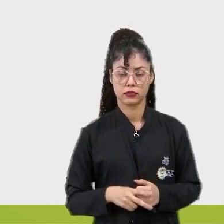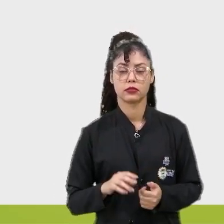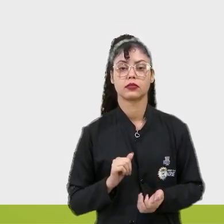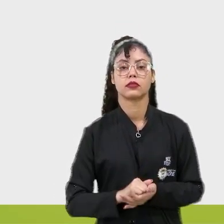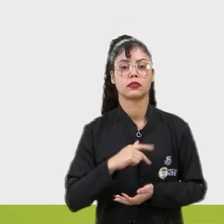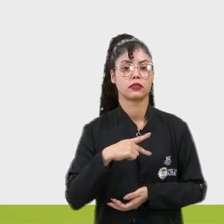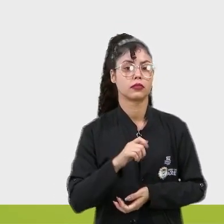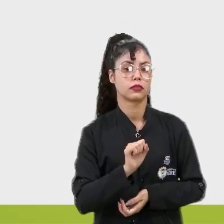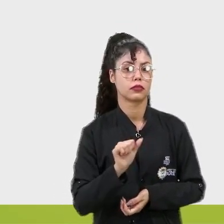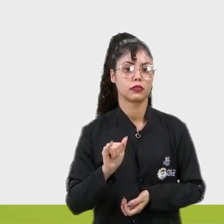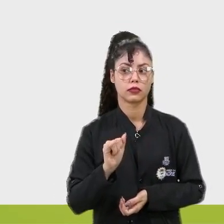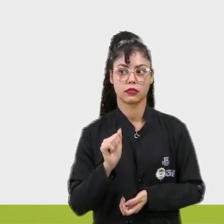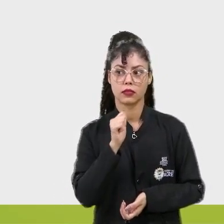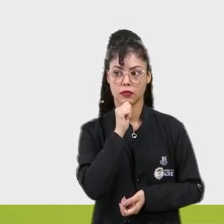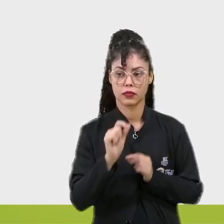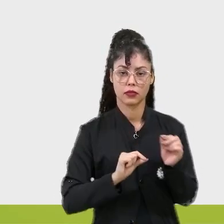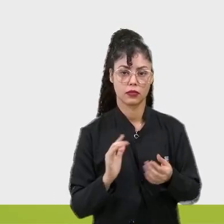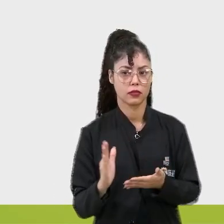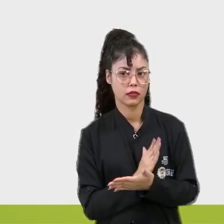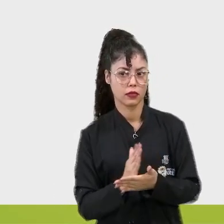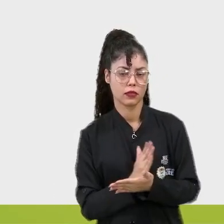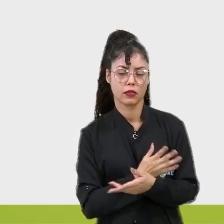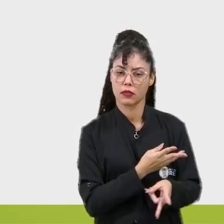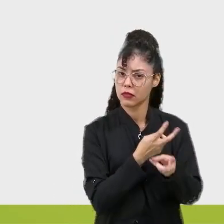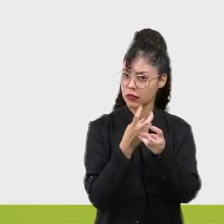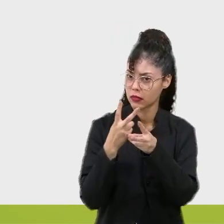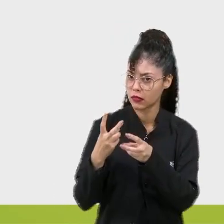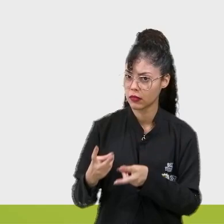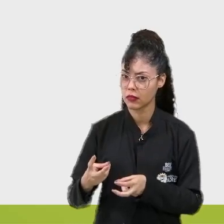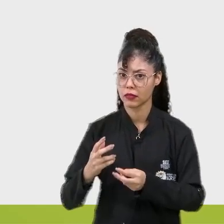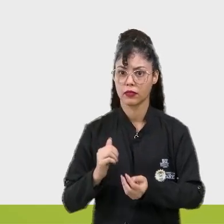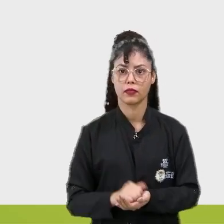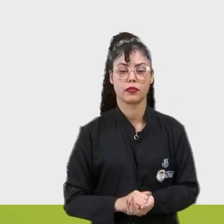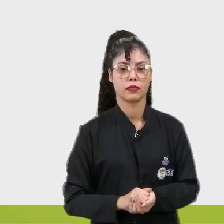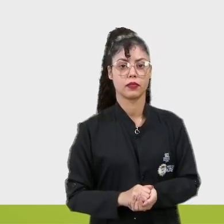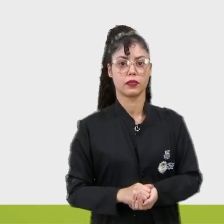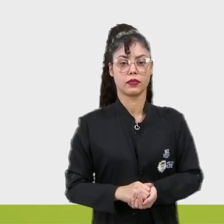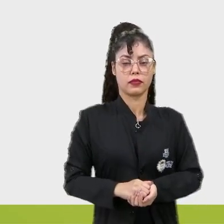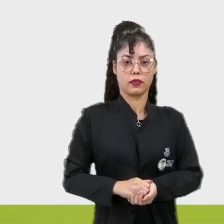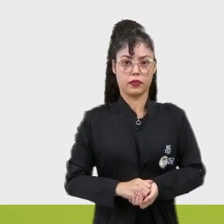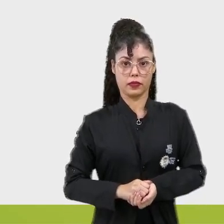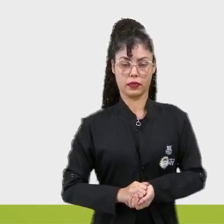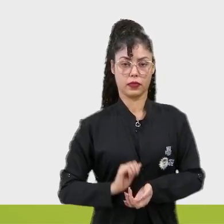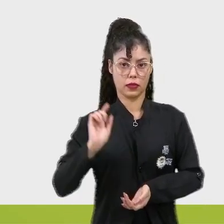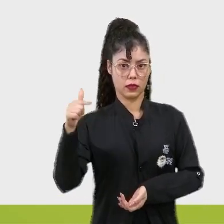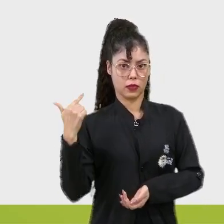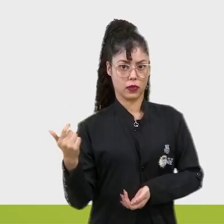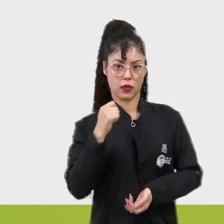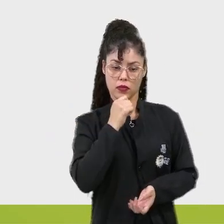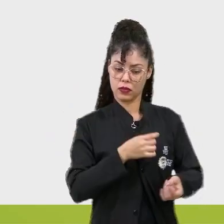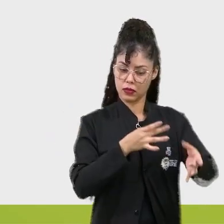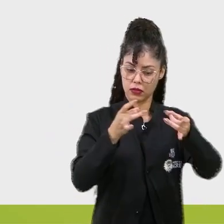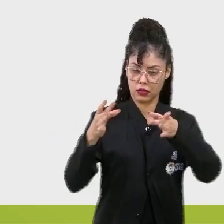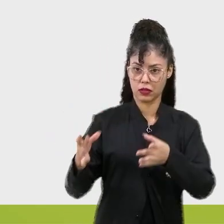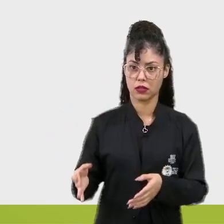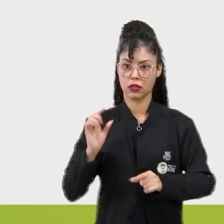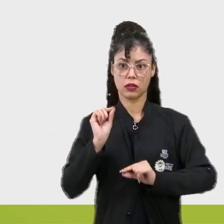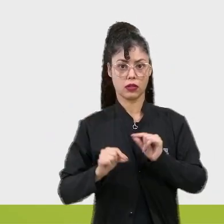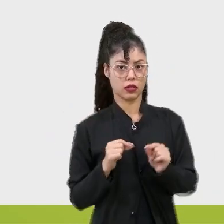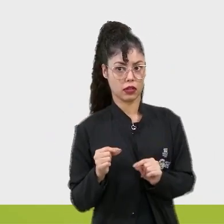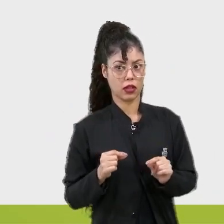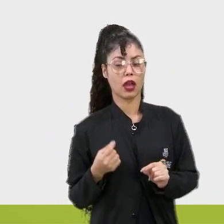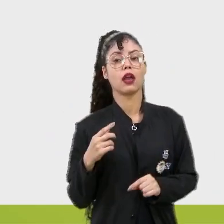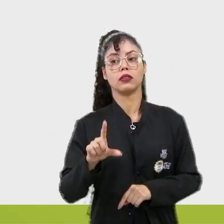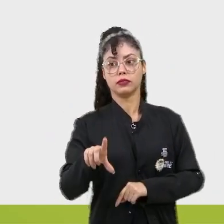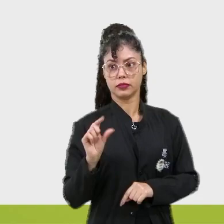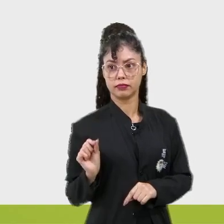passiva, de alguma forma você percebe essa impessoalização, tá? Outra dica é